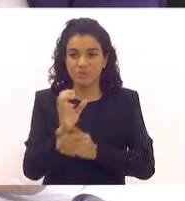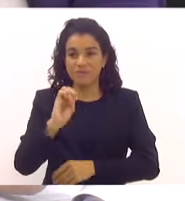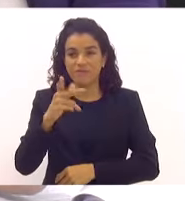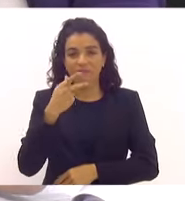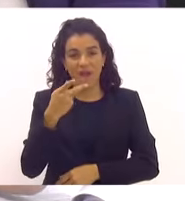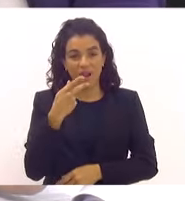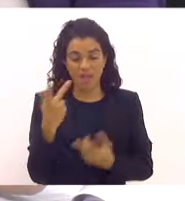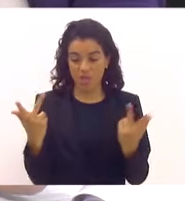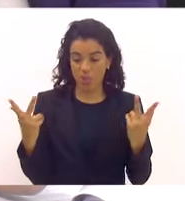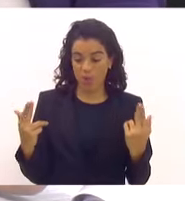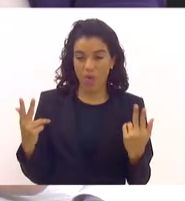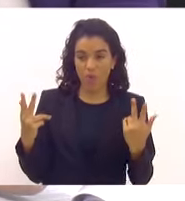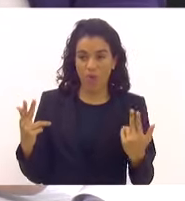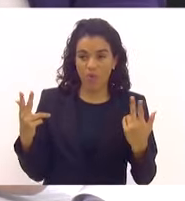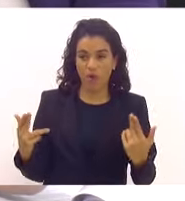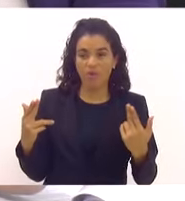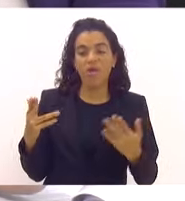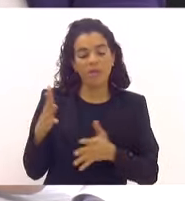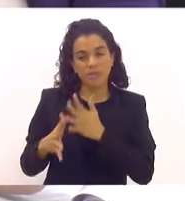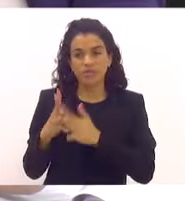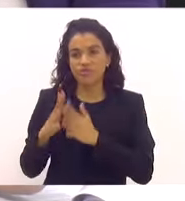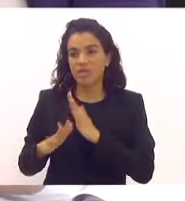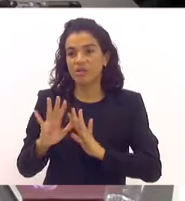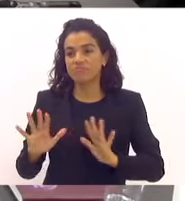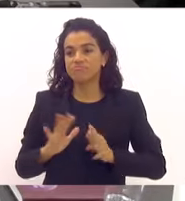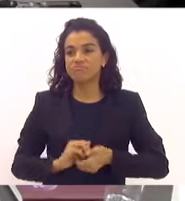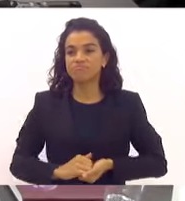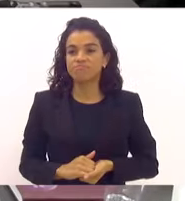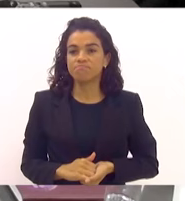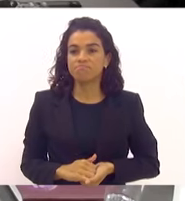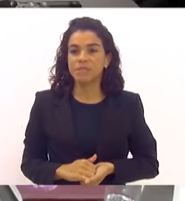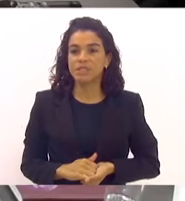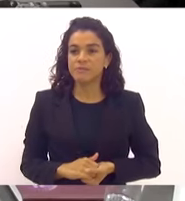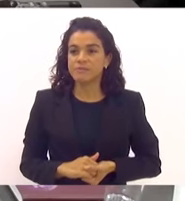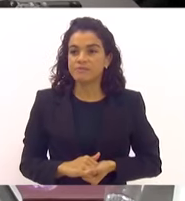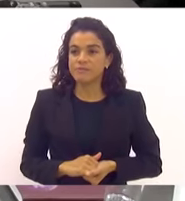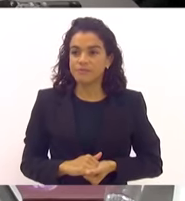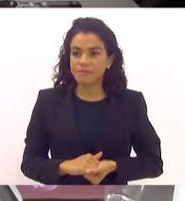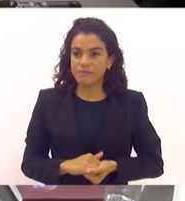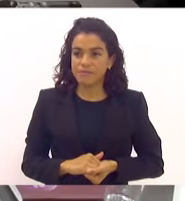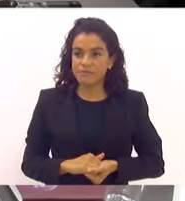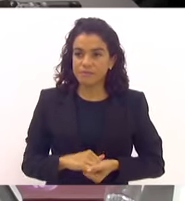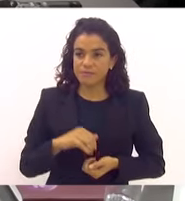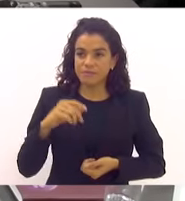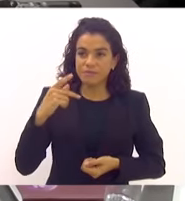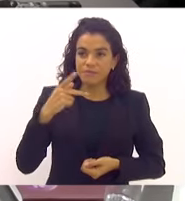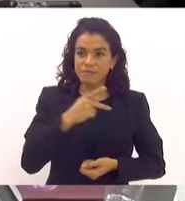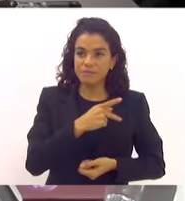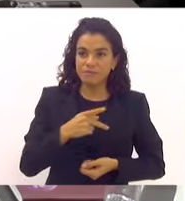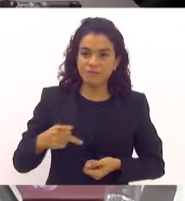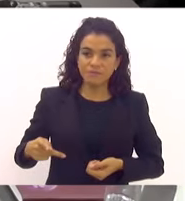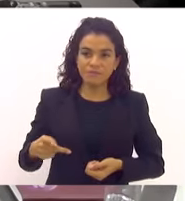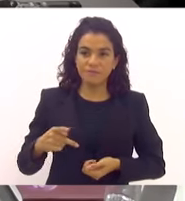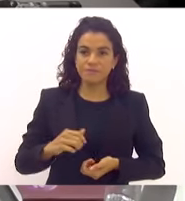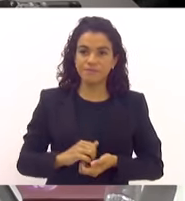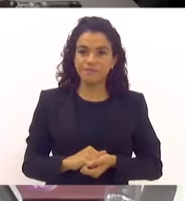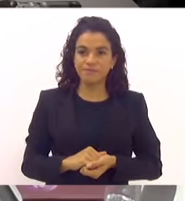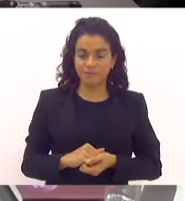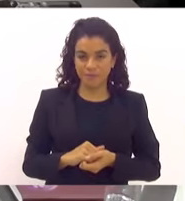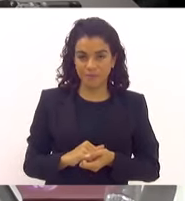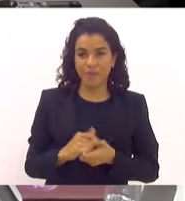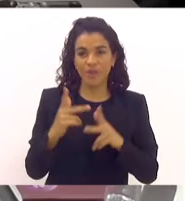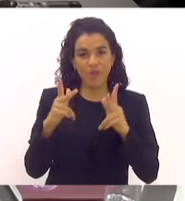do mesmo tema da indicação, ele precisa ser prejudicado. Para discutir, presidente. Para discutir. Presidente, só para complementar. Como